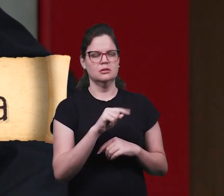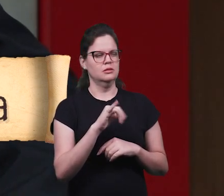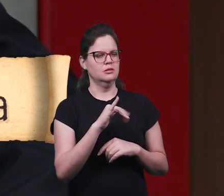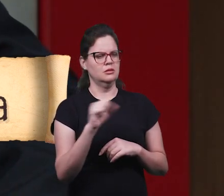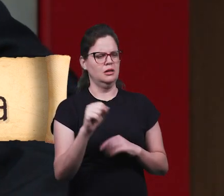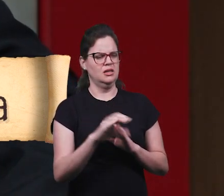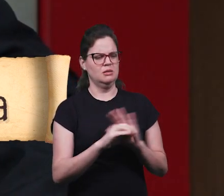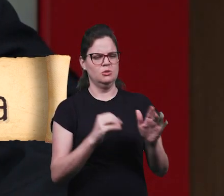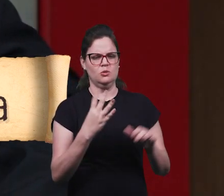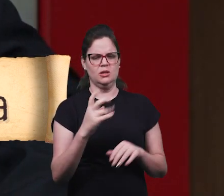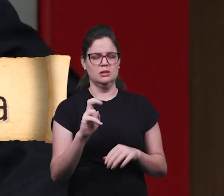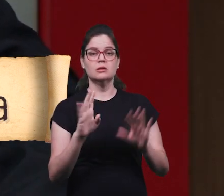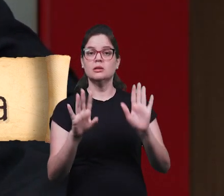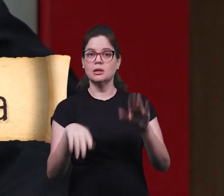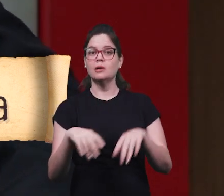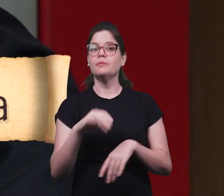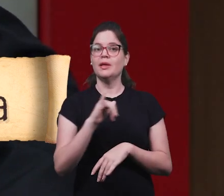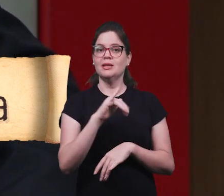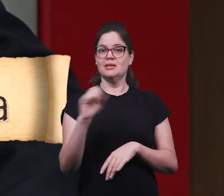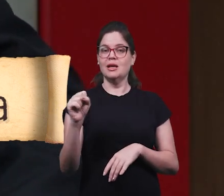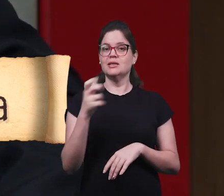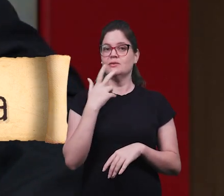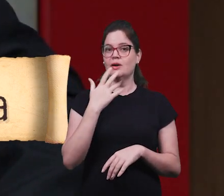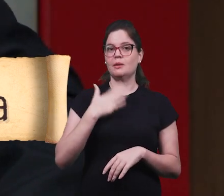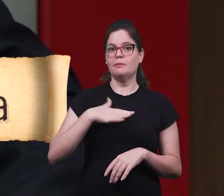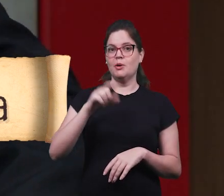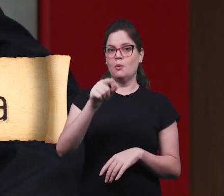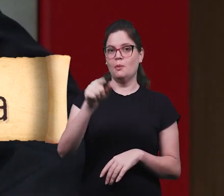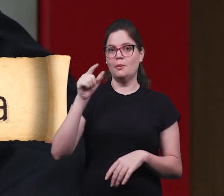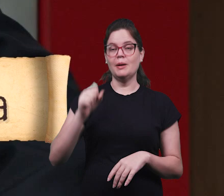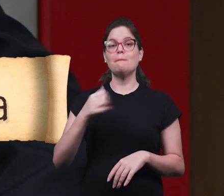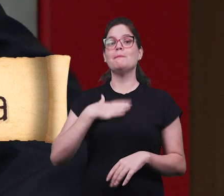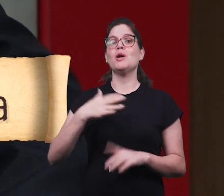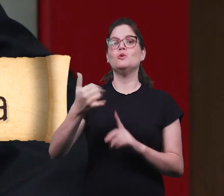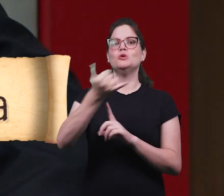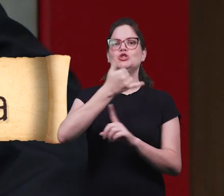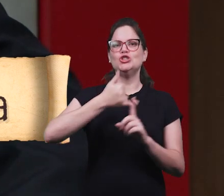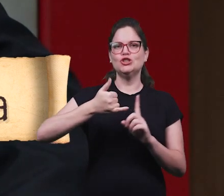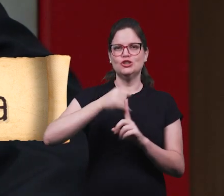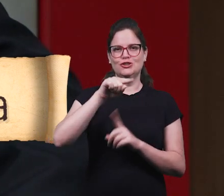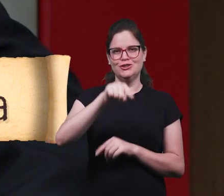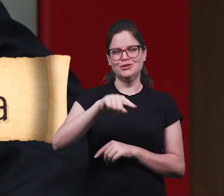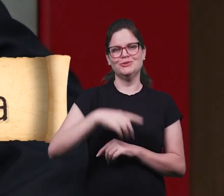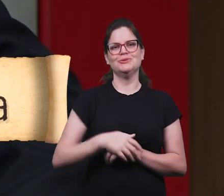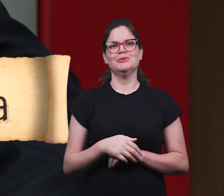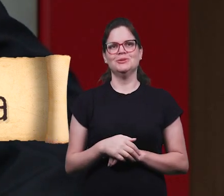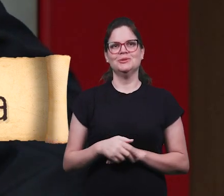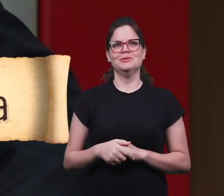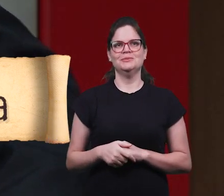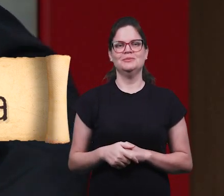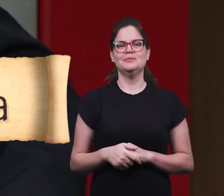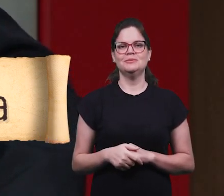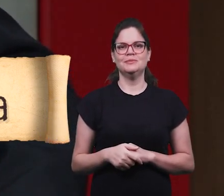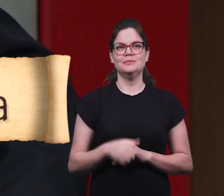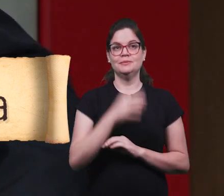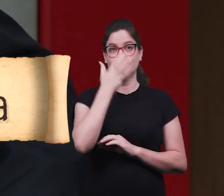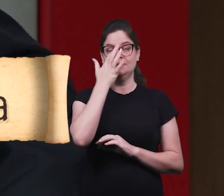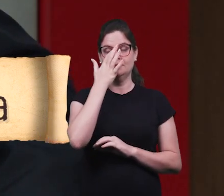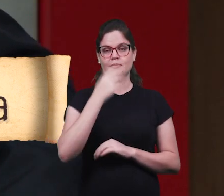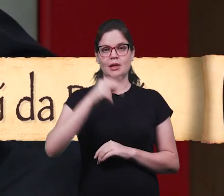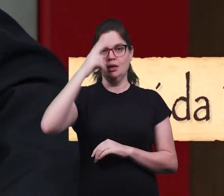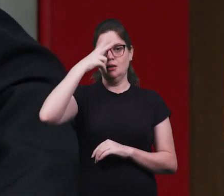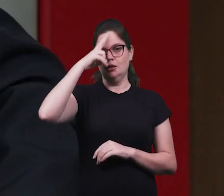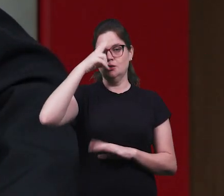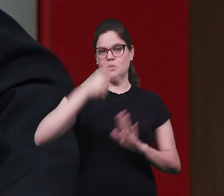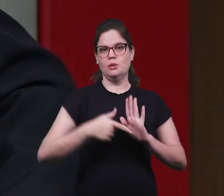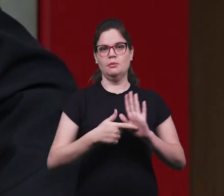ele... Isaías 45, que Deus chama ele de meu pastor, né, meu servo, meu ungido, né? E a história